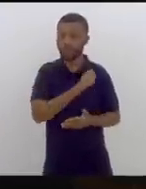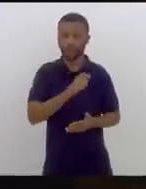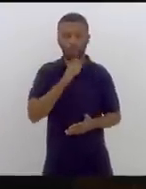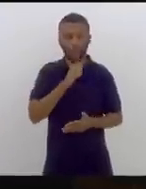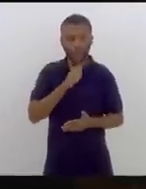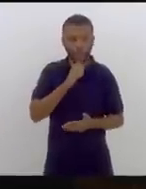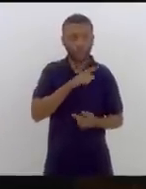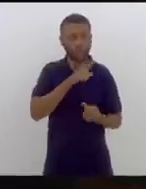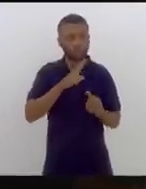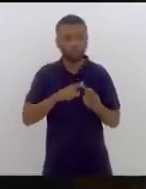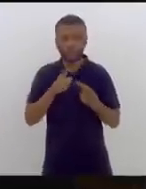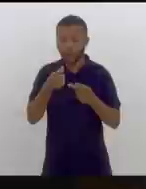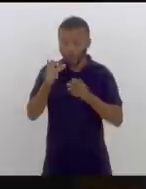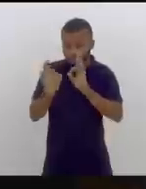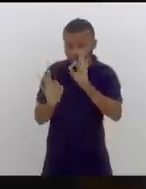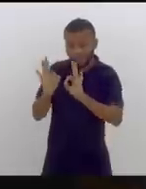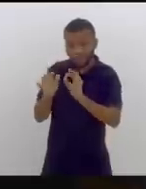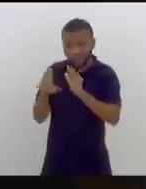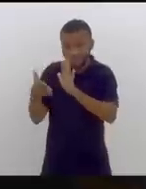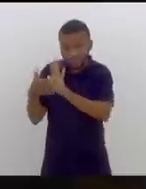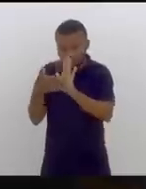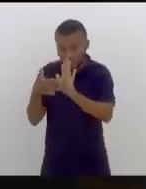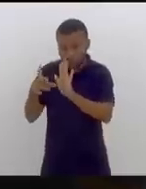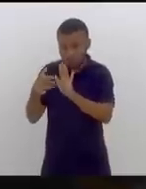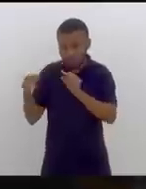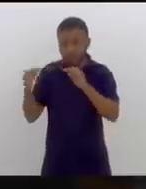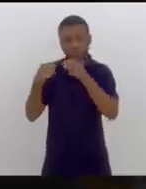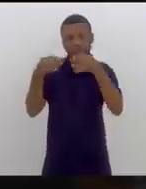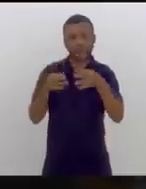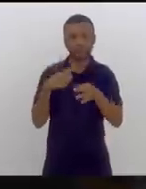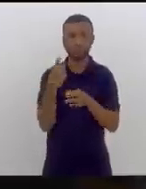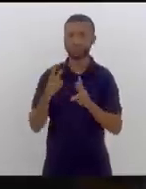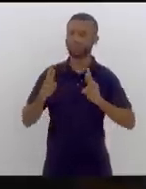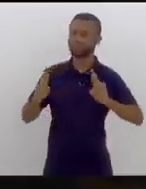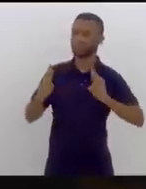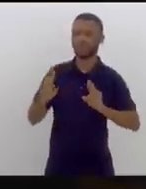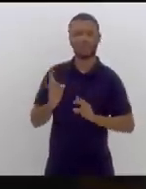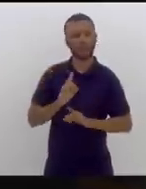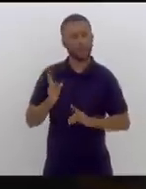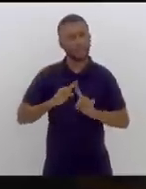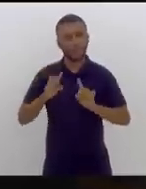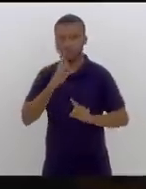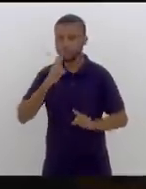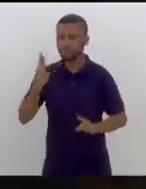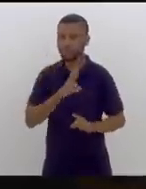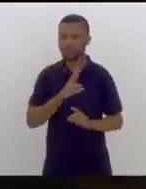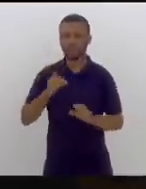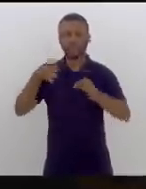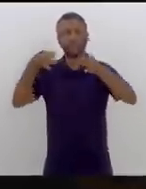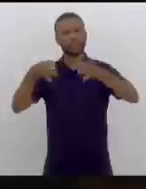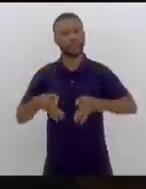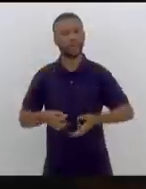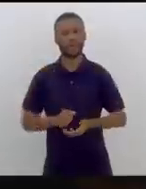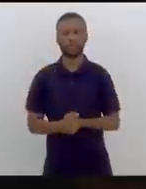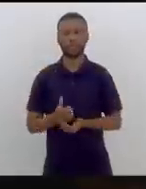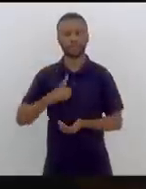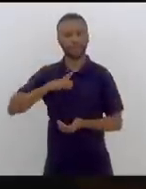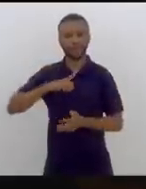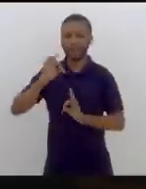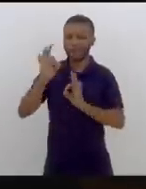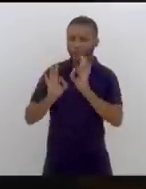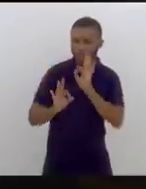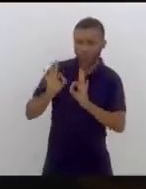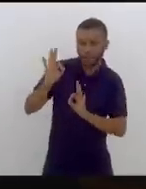não sejam Aquelas que nós ou Alguns de nós esperamos mas que sejam respostas concretas como planejamento